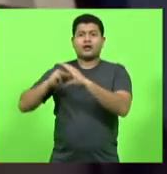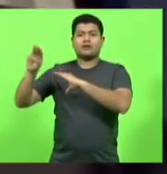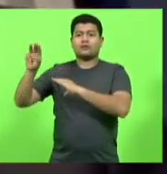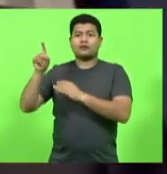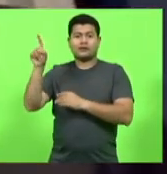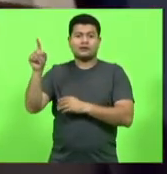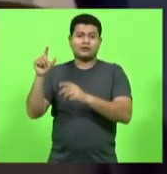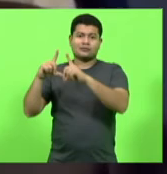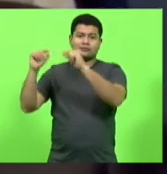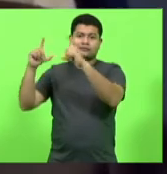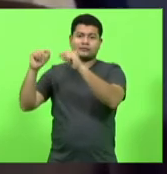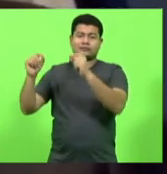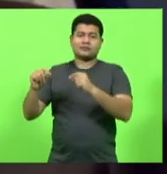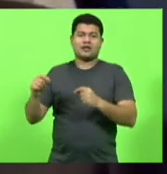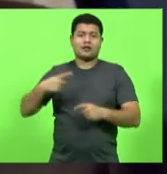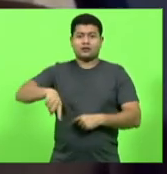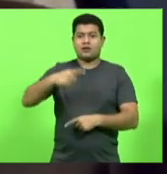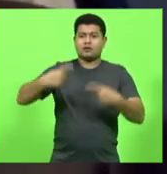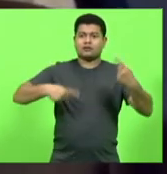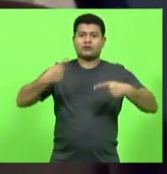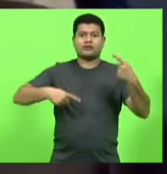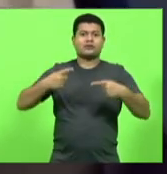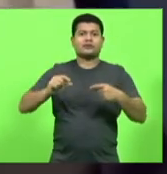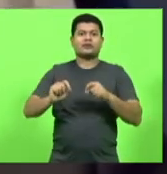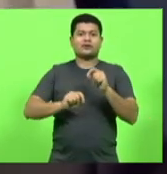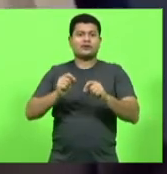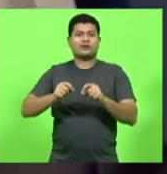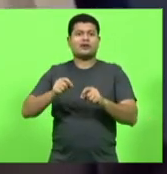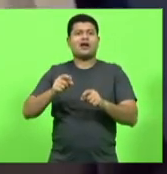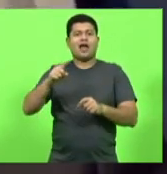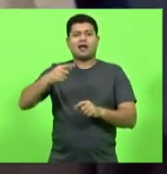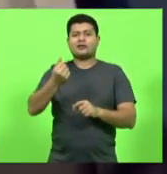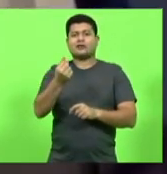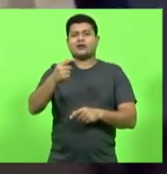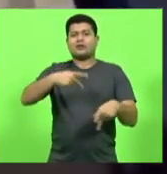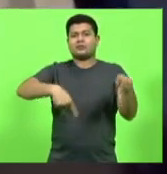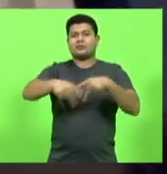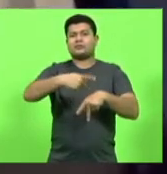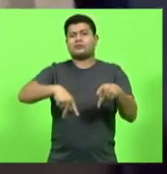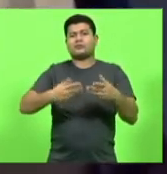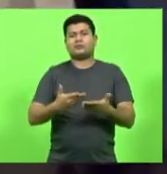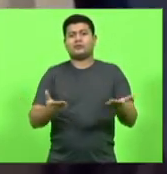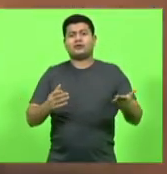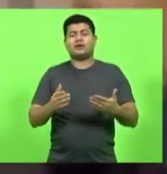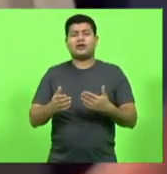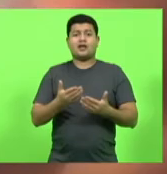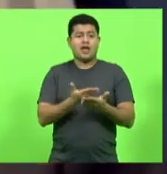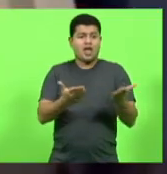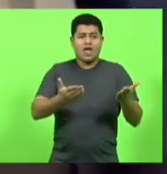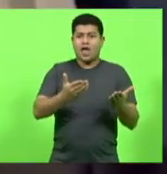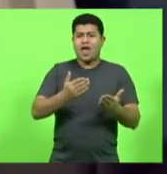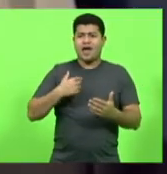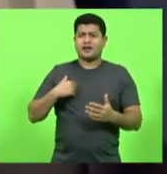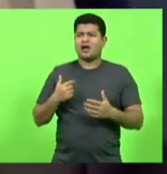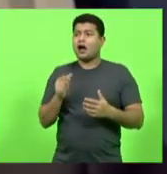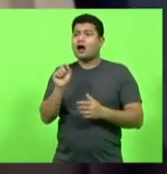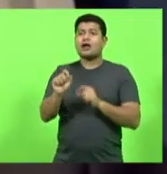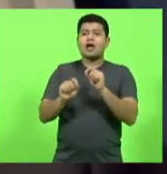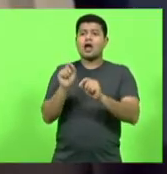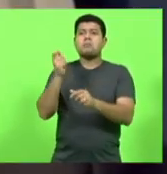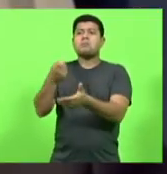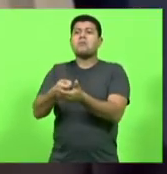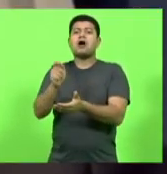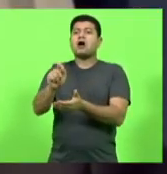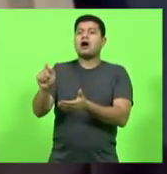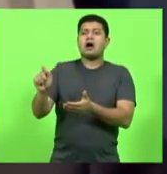dinheiro daquele. Não, isso é dinheiro do povo. E o povo está nem aí se é o governador, o presidente ou o prefeito, como